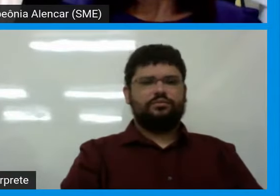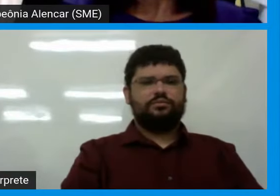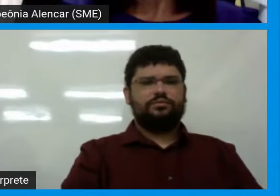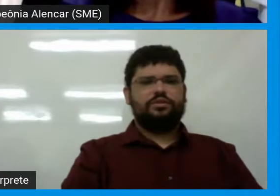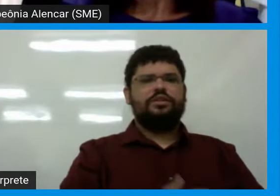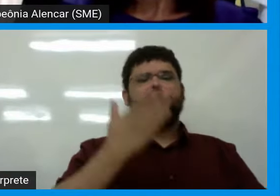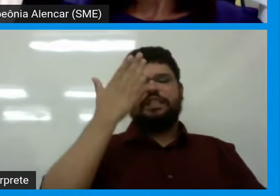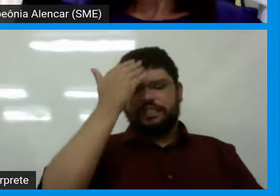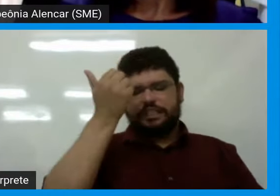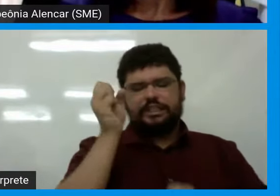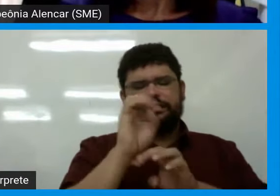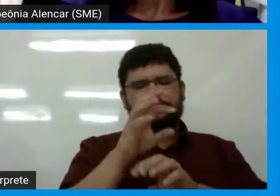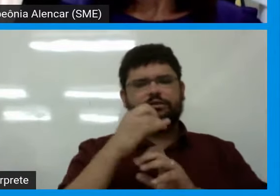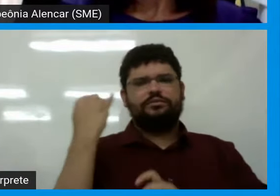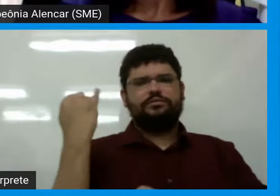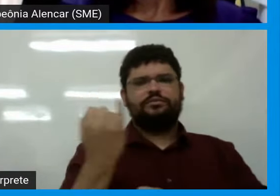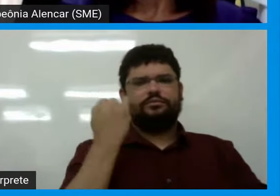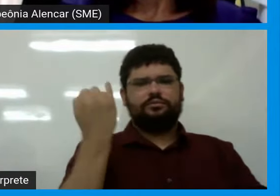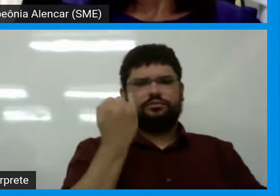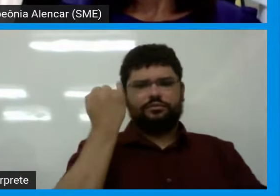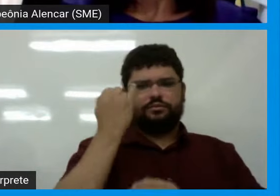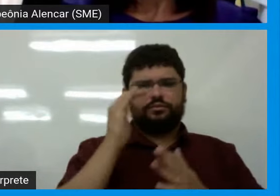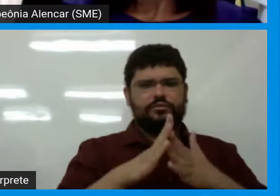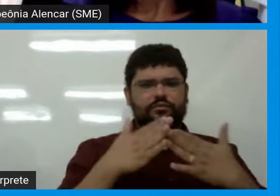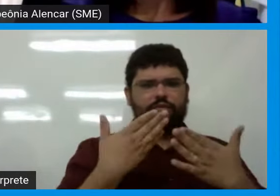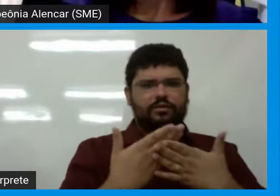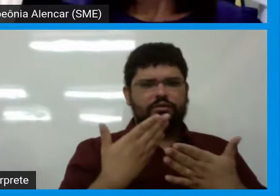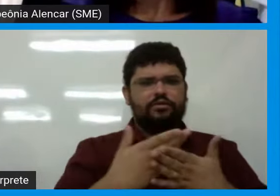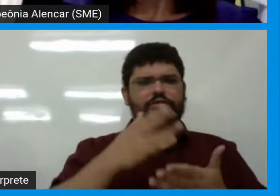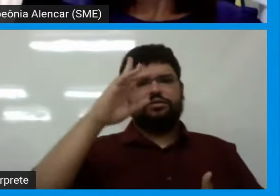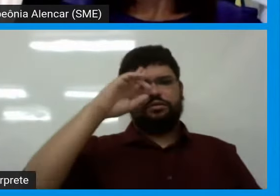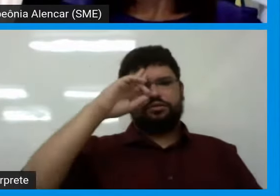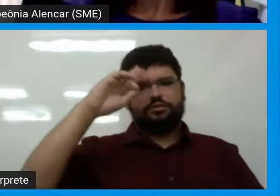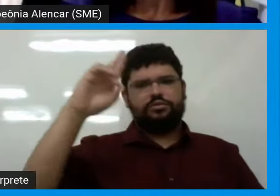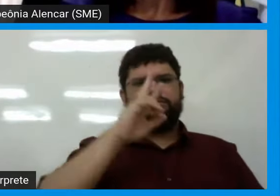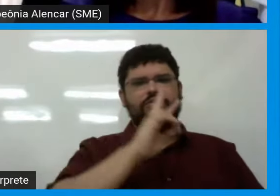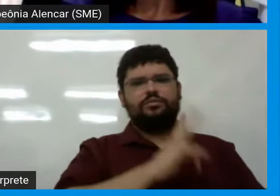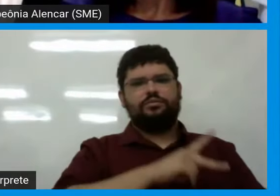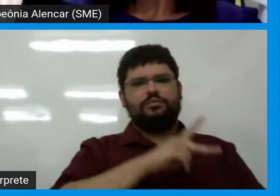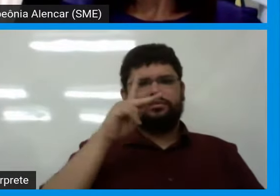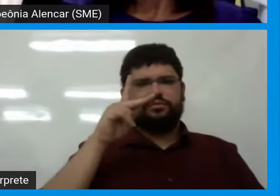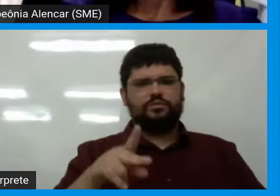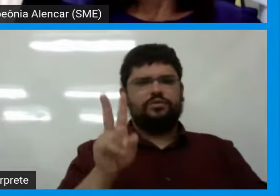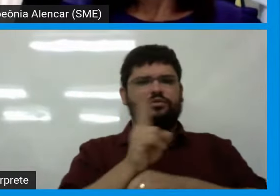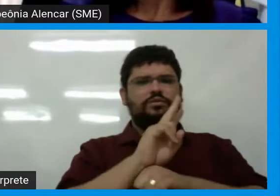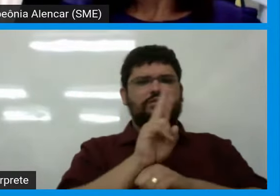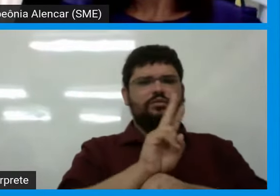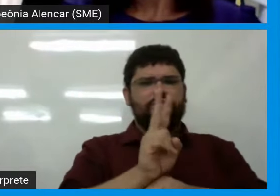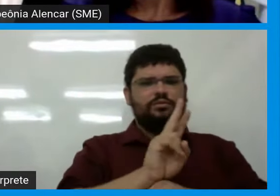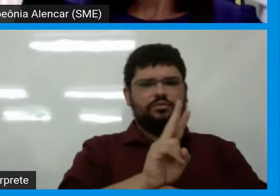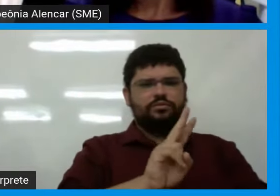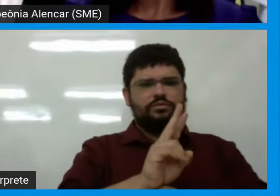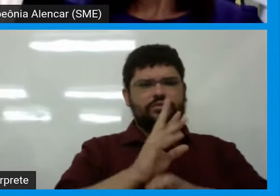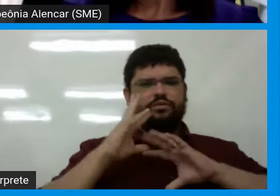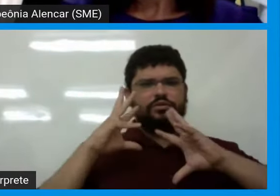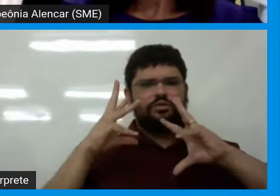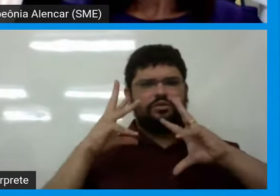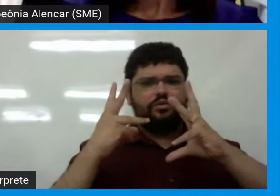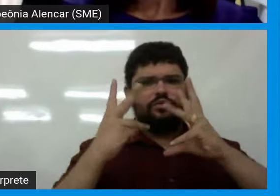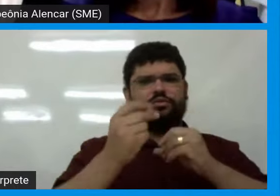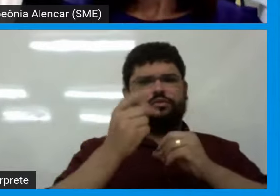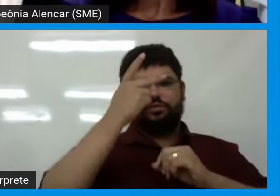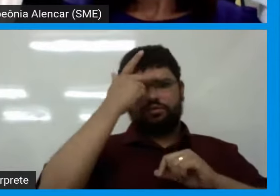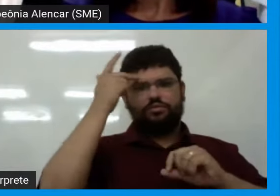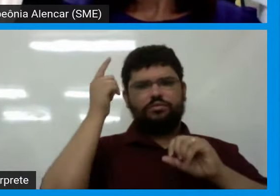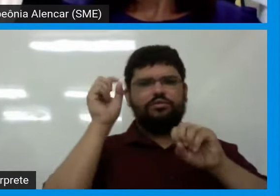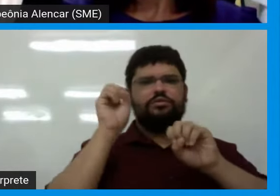contribuição gigantesca para as nossas escolas, gestores, professores, supervisores, todos os profissionais de